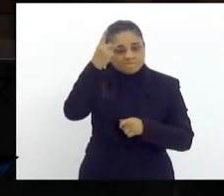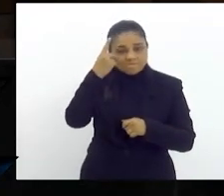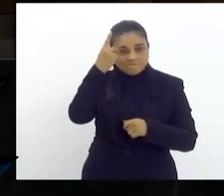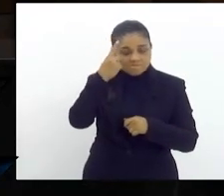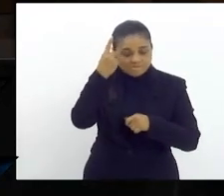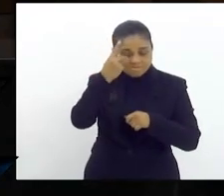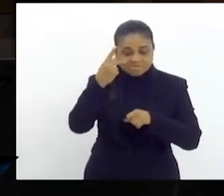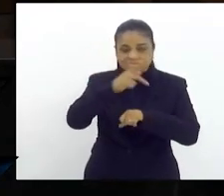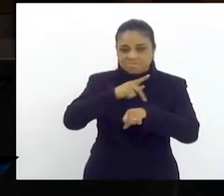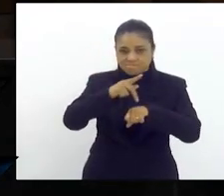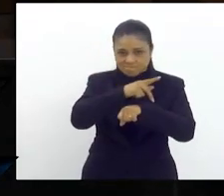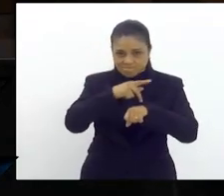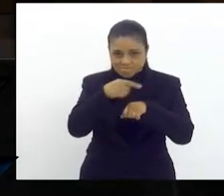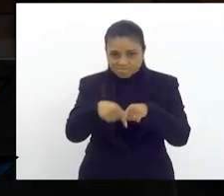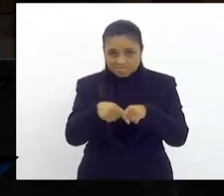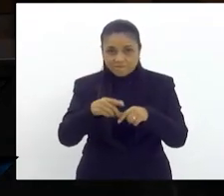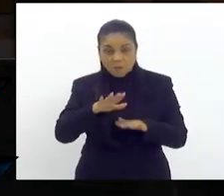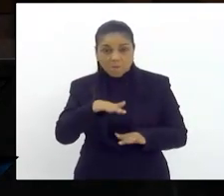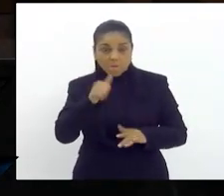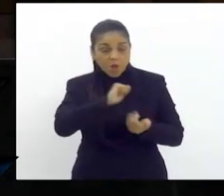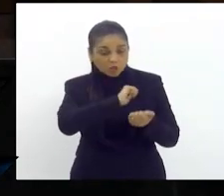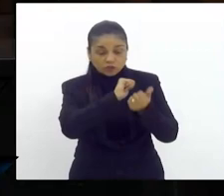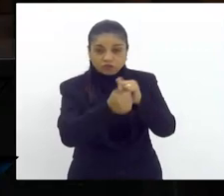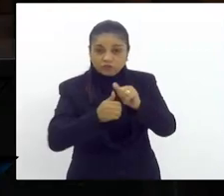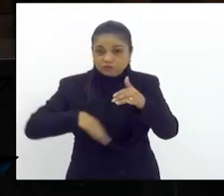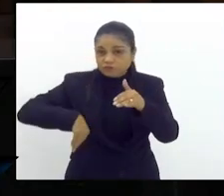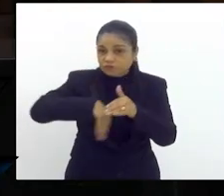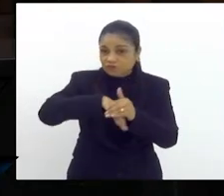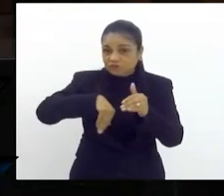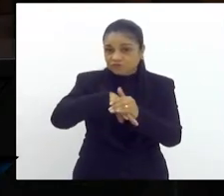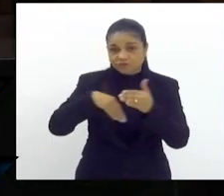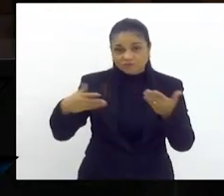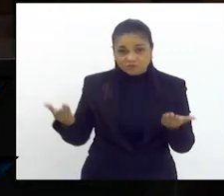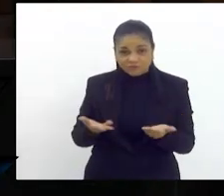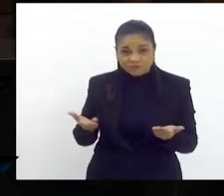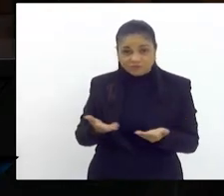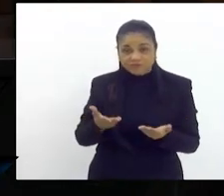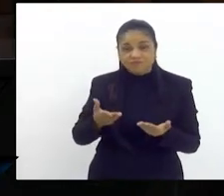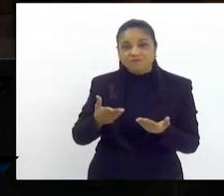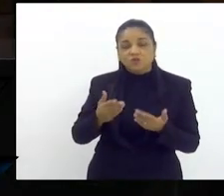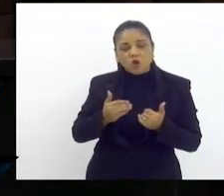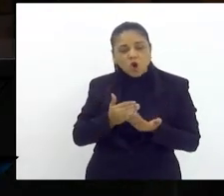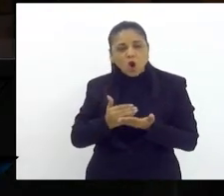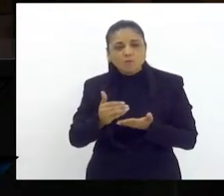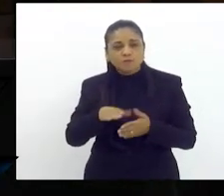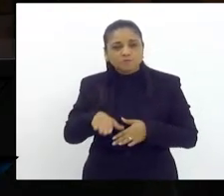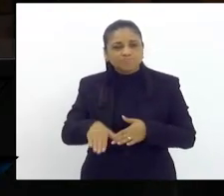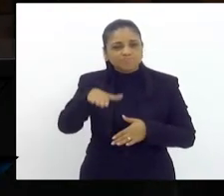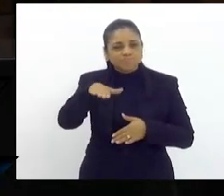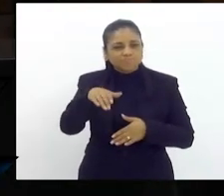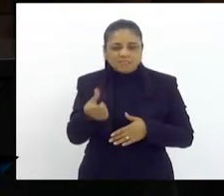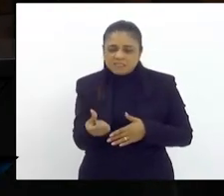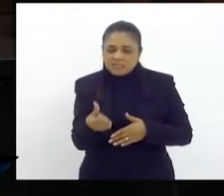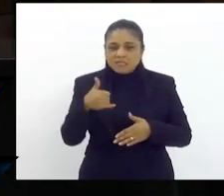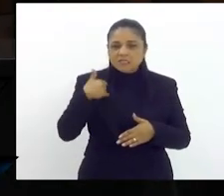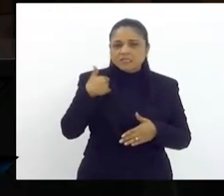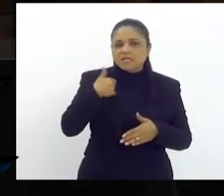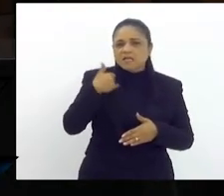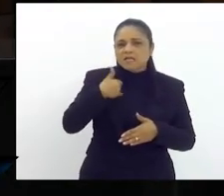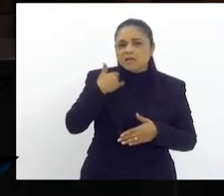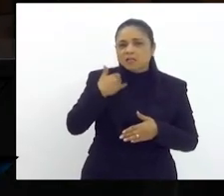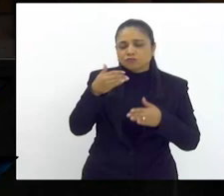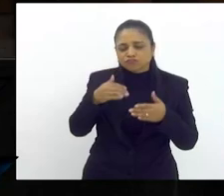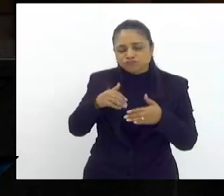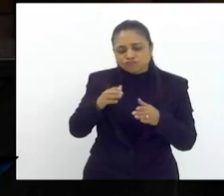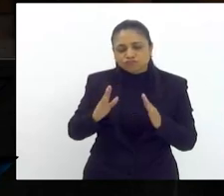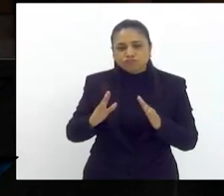dos melhores jogadores de futebol da atualidade começou a jogar futebol aos seis anos de idade em